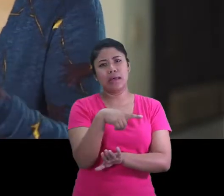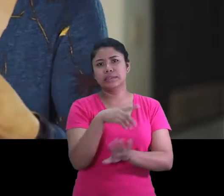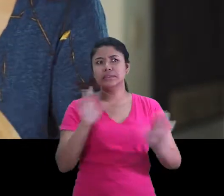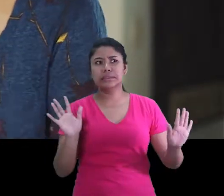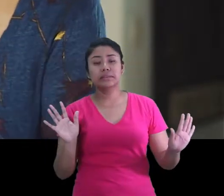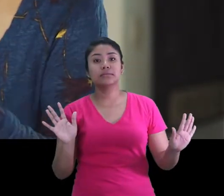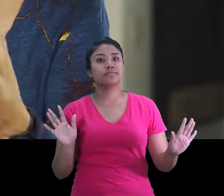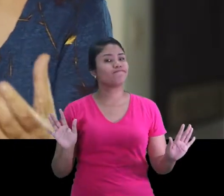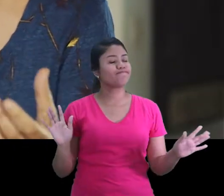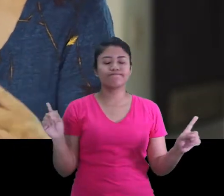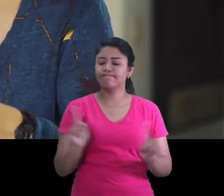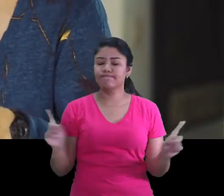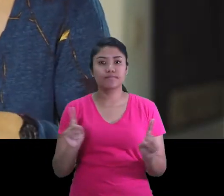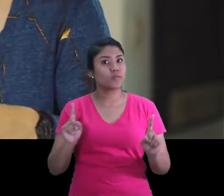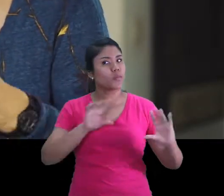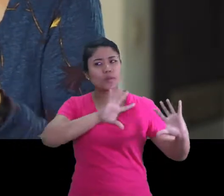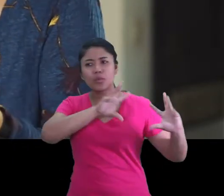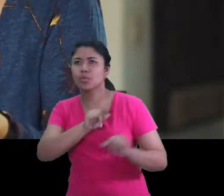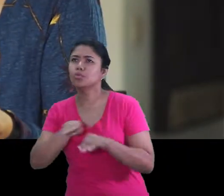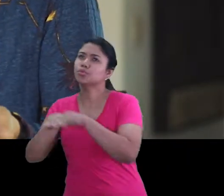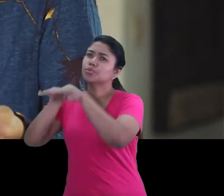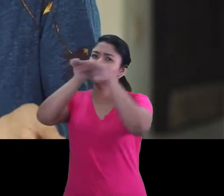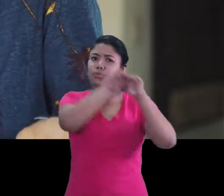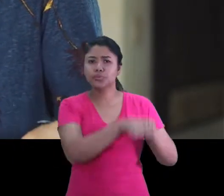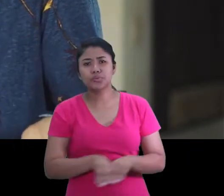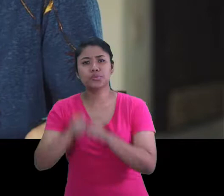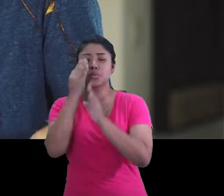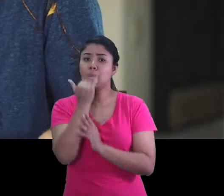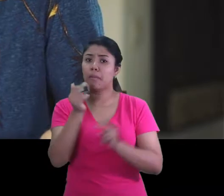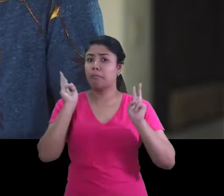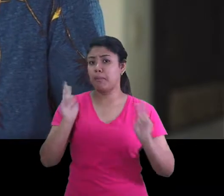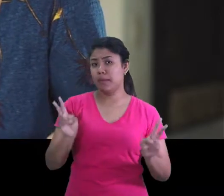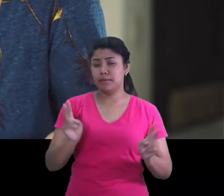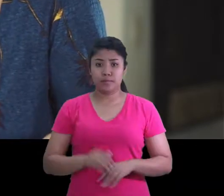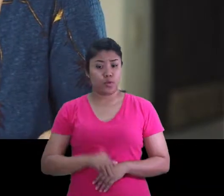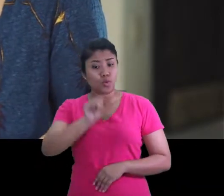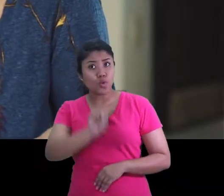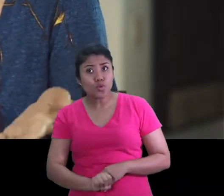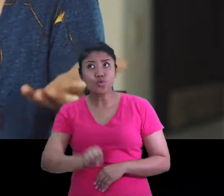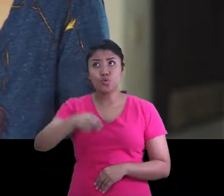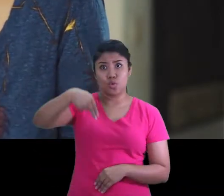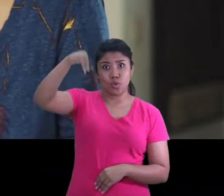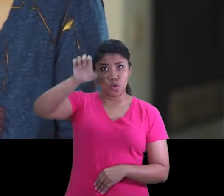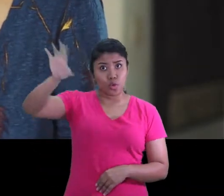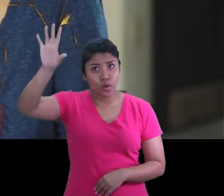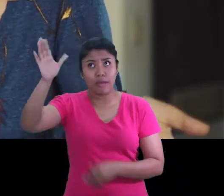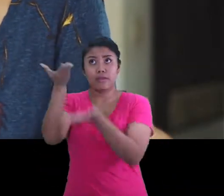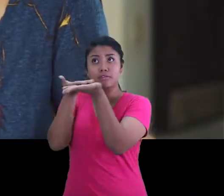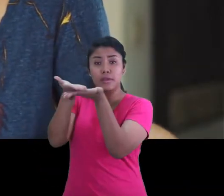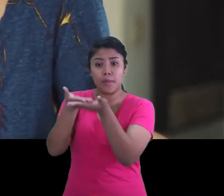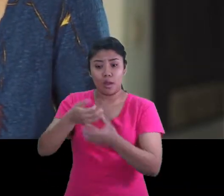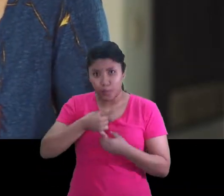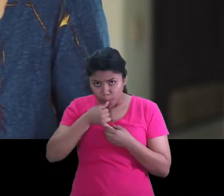um para o outro, olha aqui, nossa, aqui... Não, todo mundo toma todinho em bolacha maisena, sendo que devia tomar chimarrão no sul